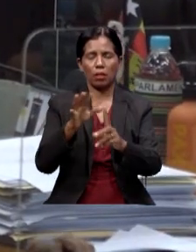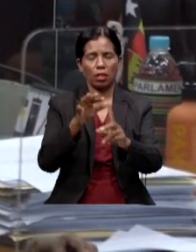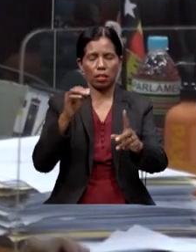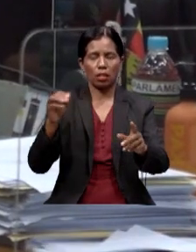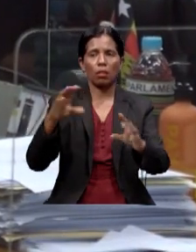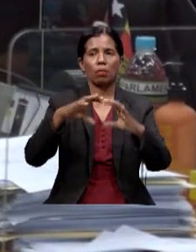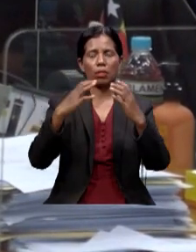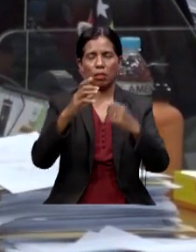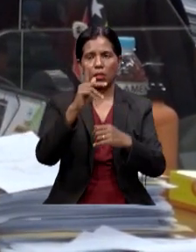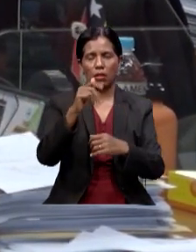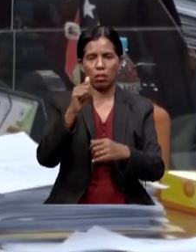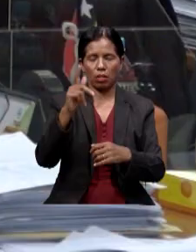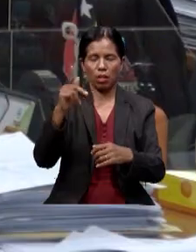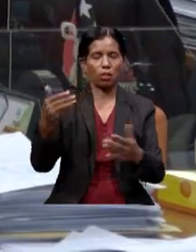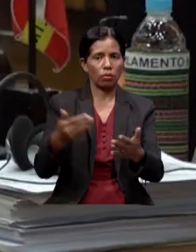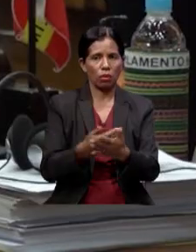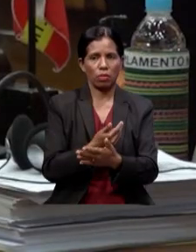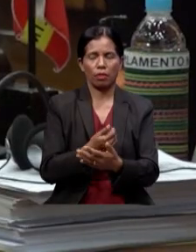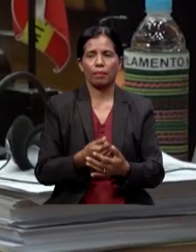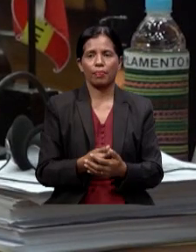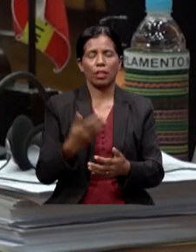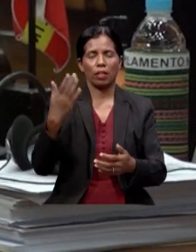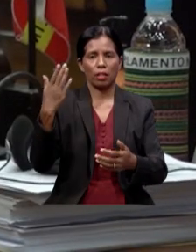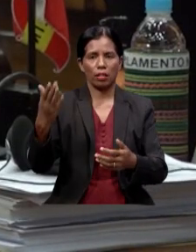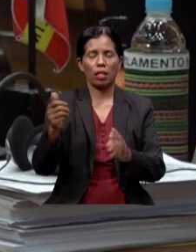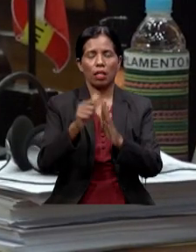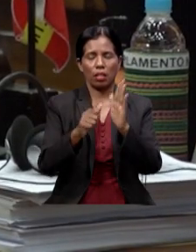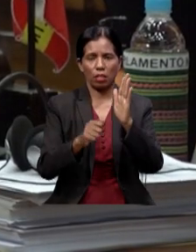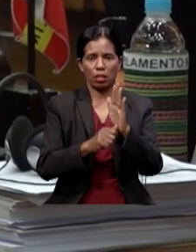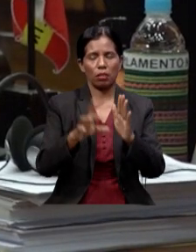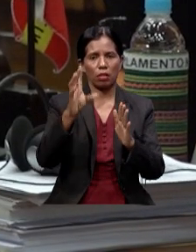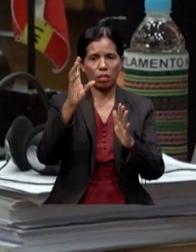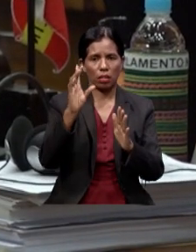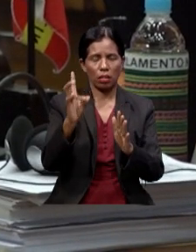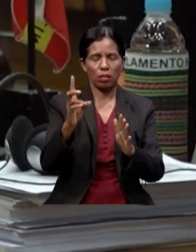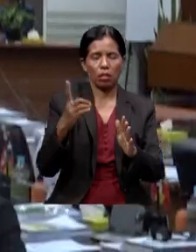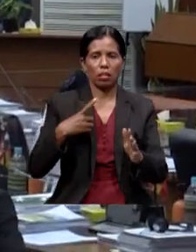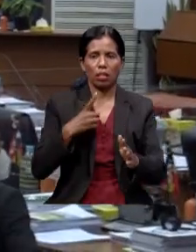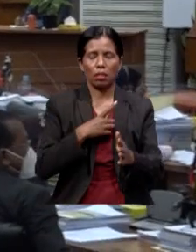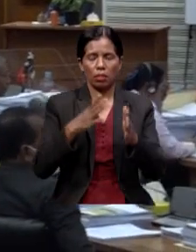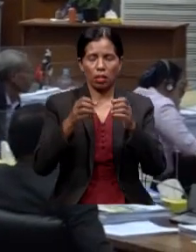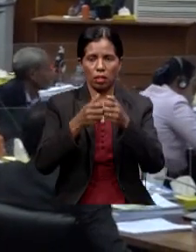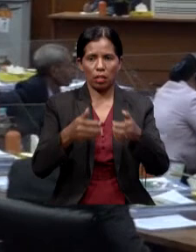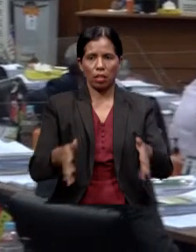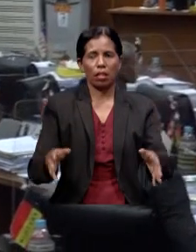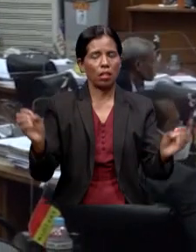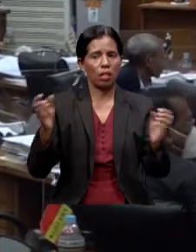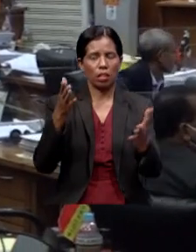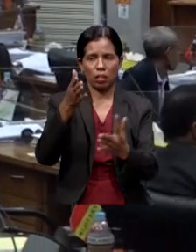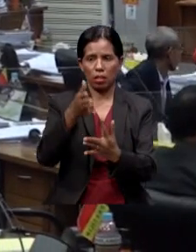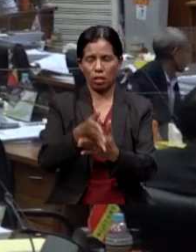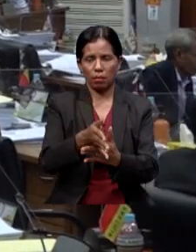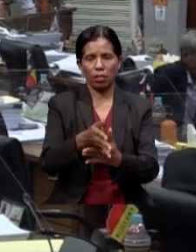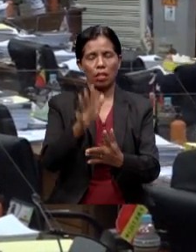Kak Fongne bele realiza iha regimento Parlamento Nasional artigo hitu hateten deputado Sira bele lakon mandatu ba inghira latama dala lima tuitu